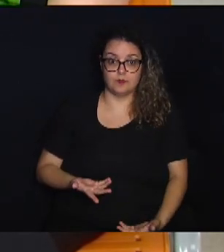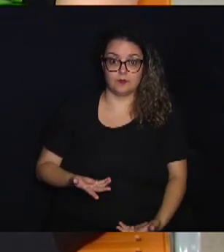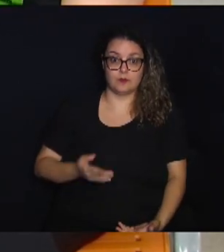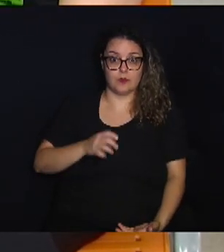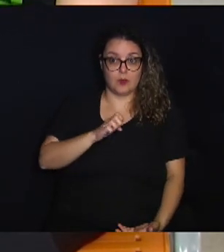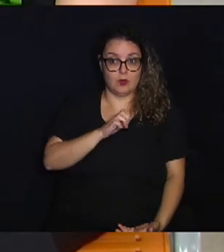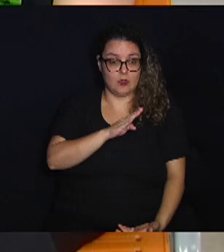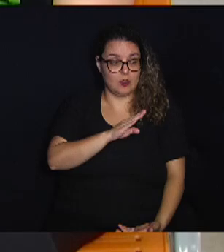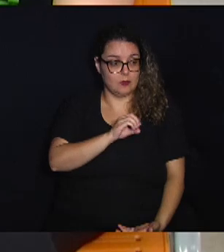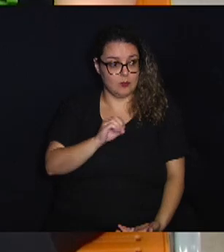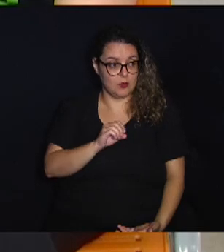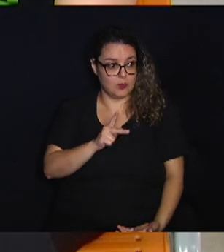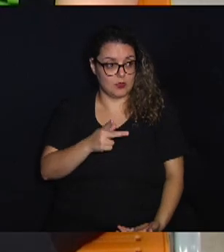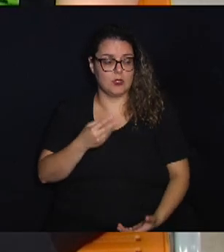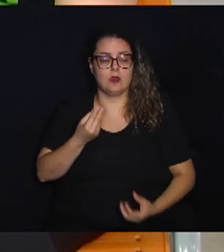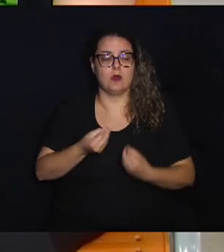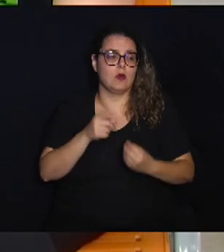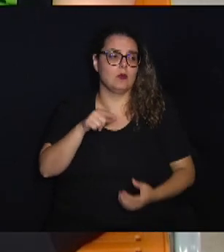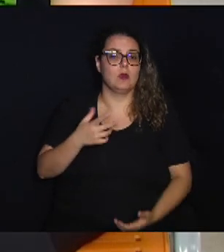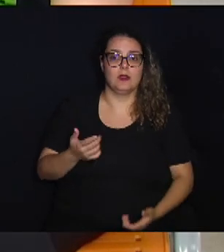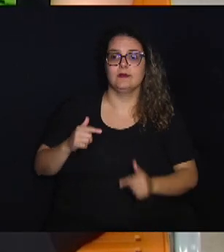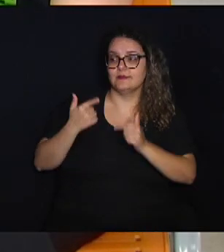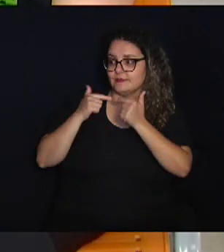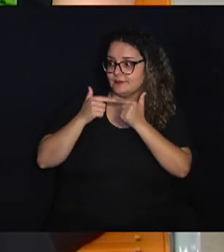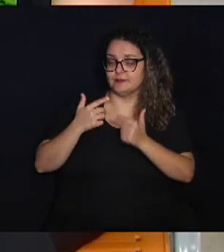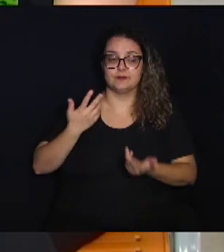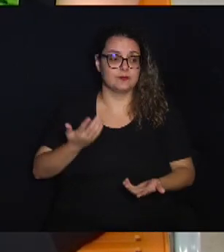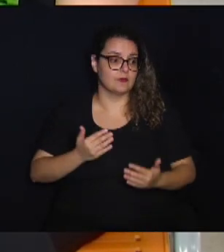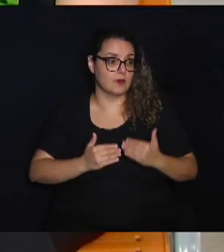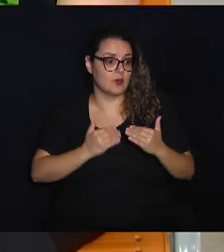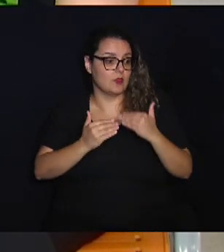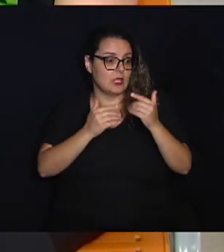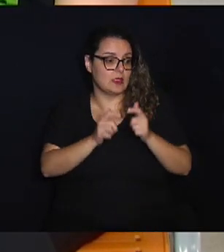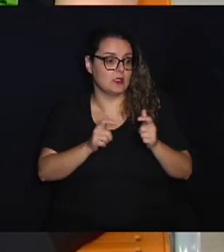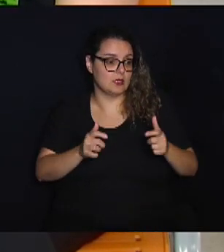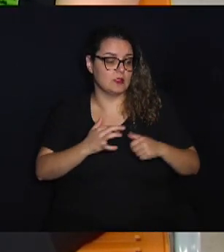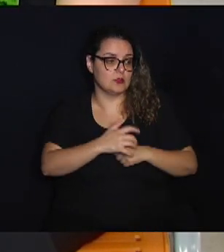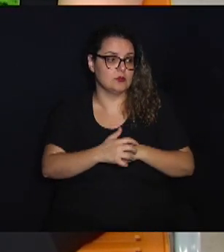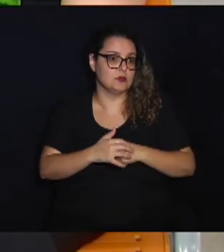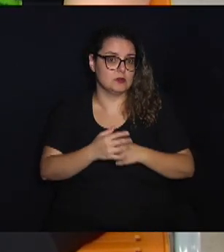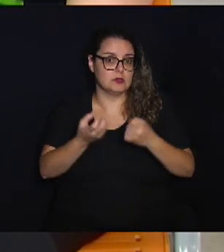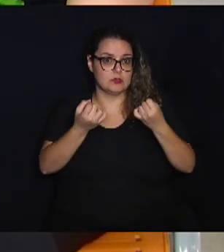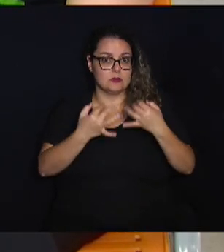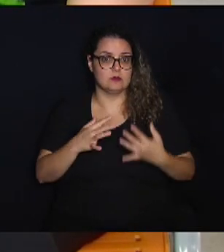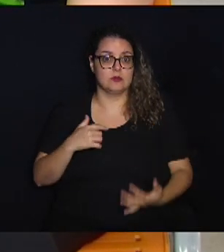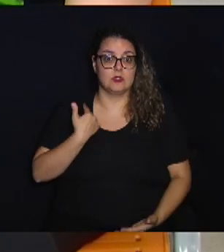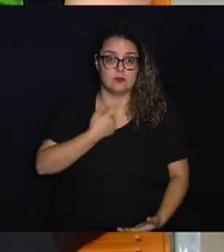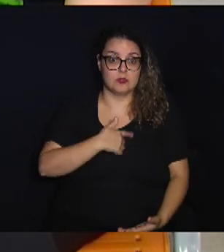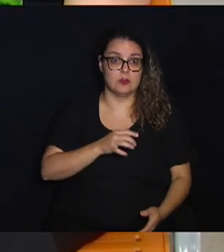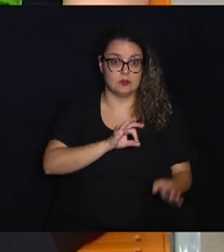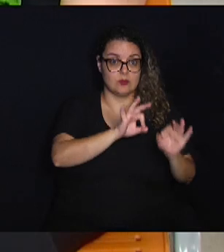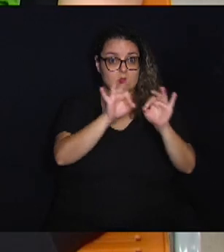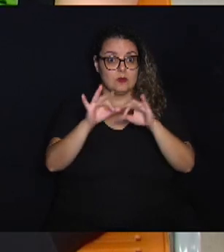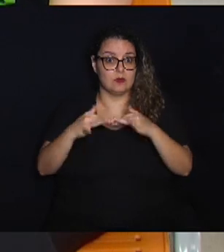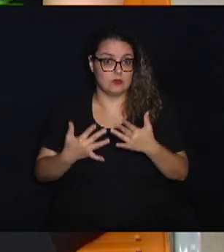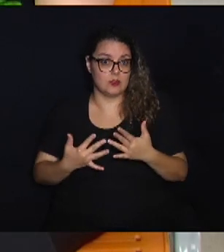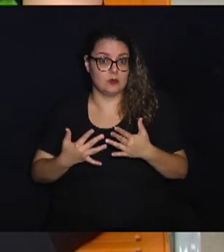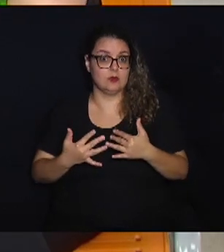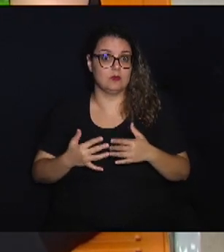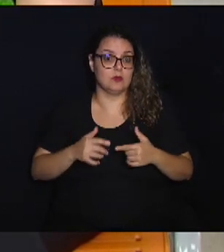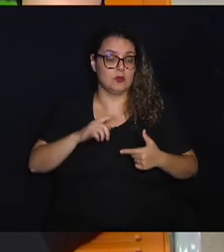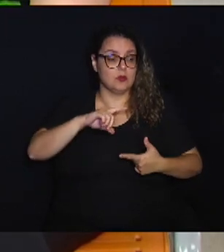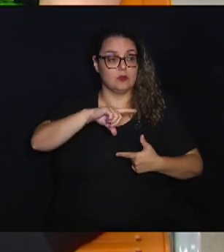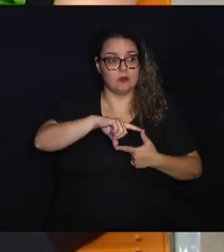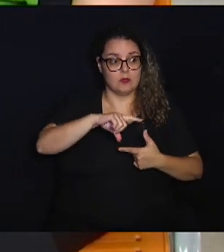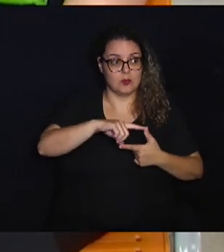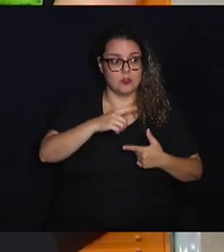e-book. Como que é isso, né, com o crescimento digital? Explica pra gente, pra galera que está acompanhando o quadro De Olho na Educação.